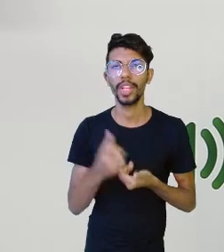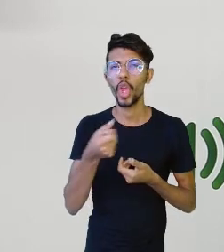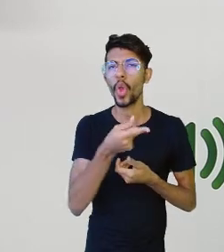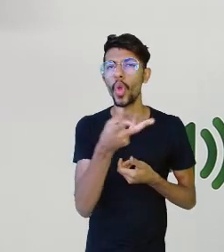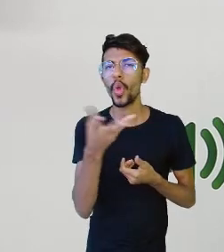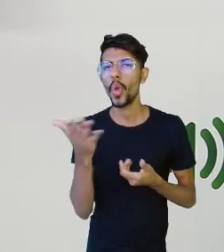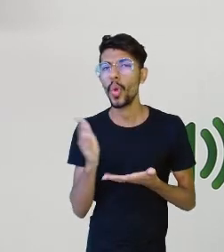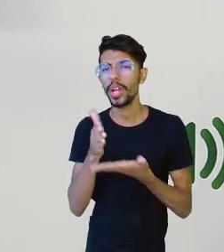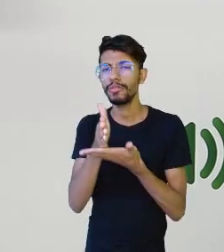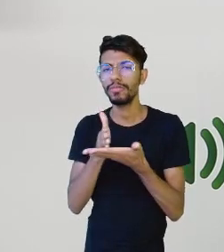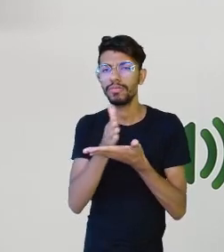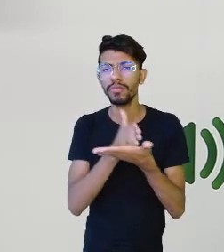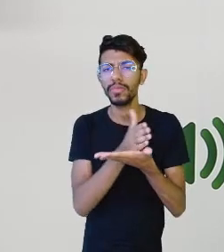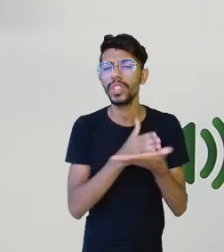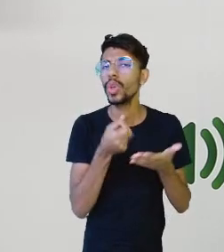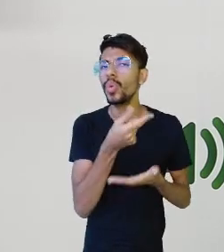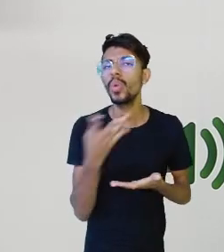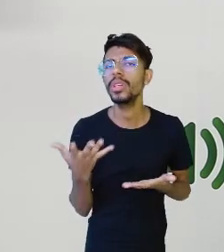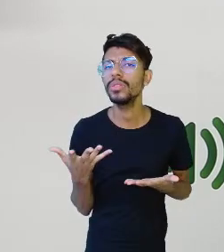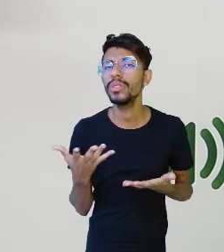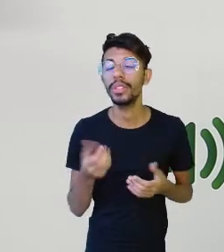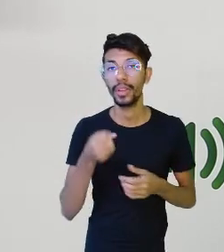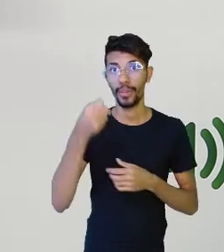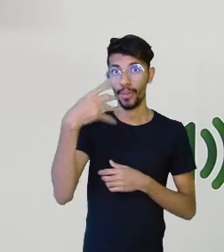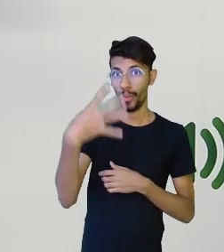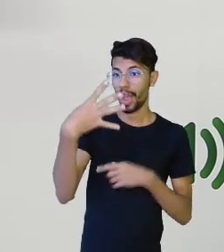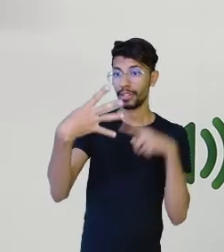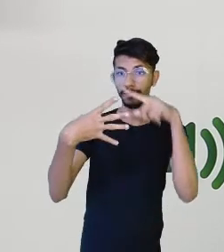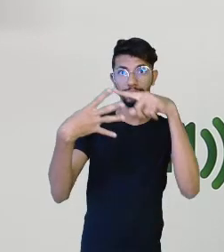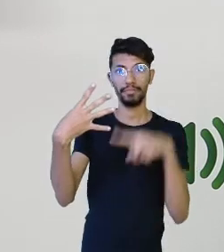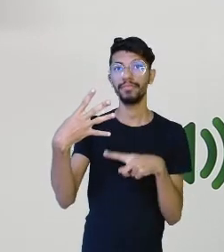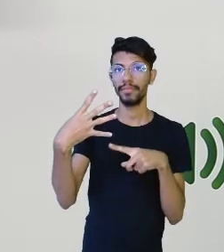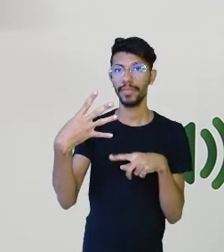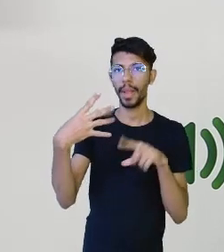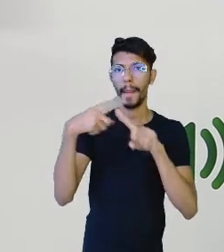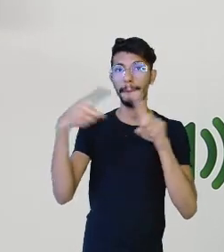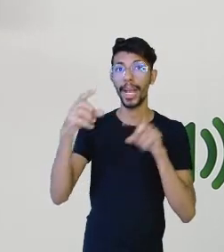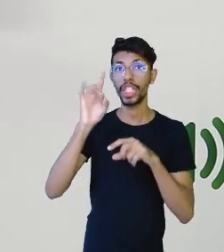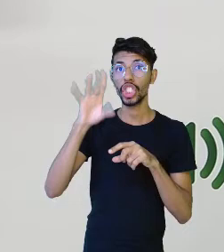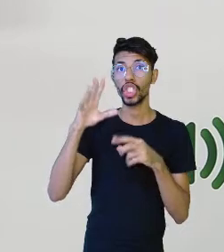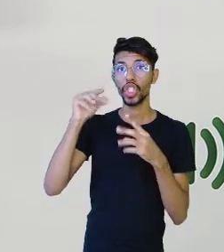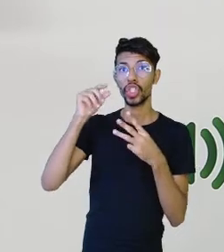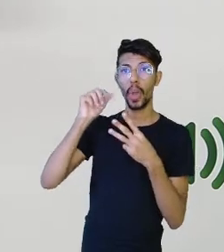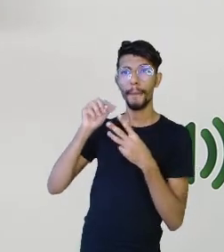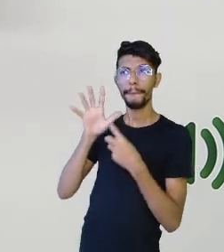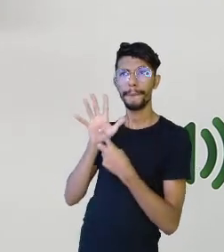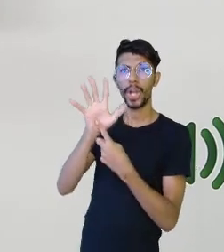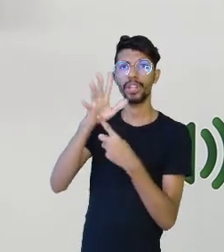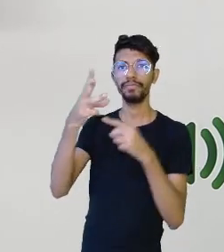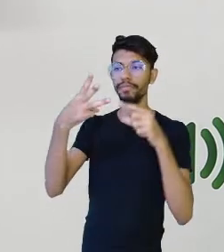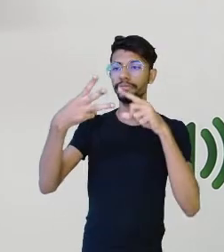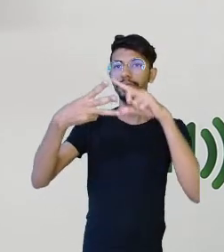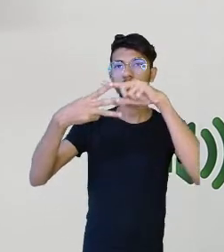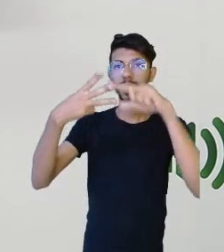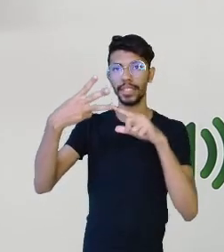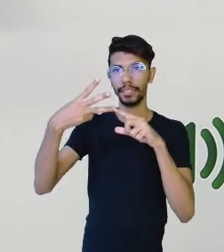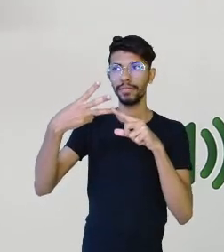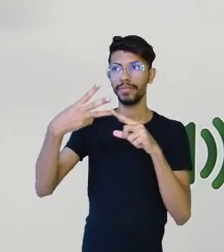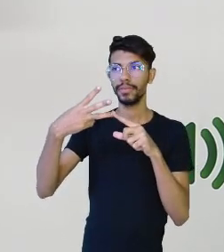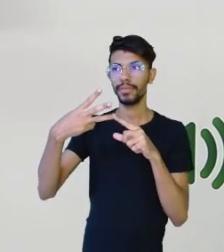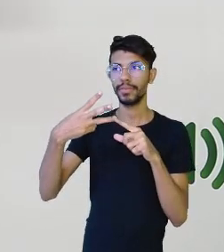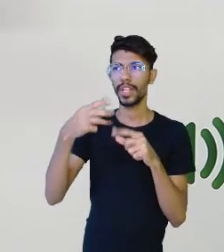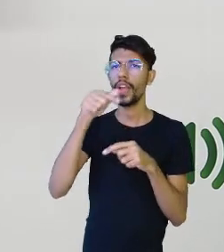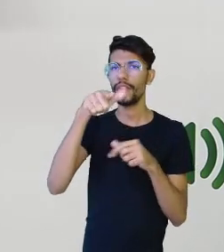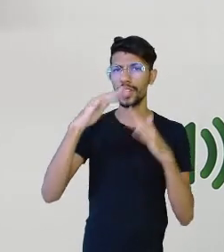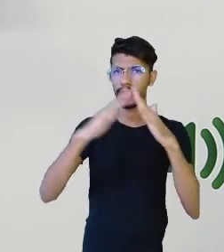Quantos pedaços eu tenho? 4. Mas eu só vou destacar 3. Você que está em casa consegue